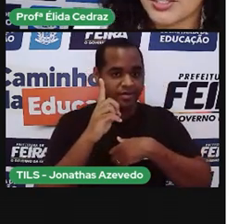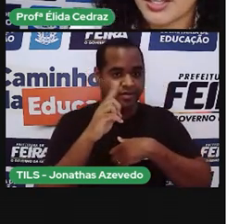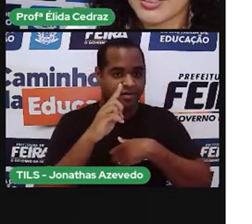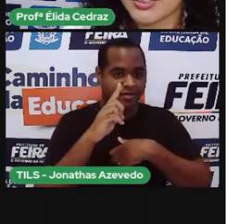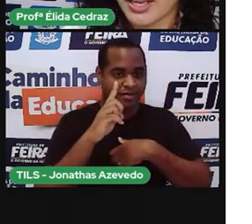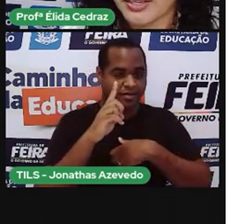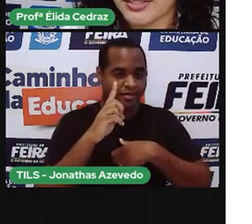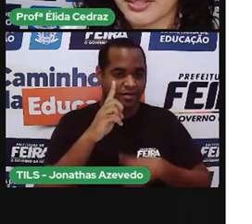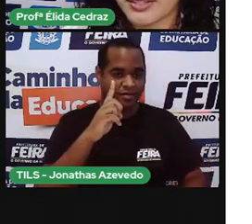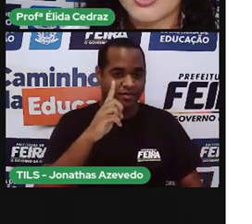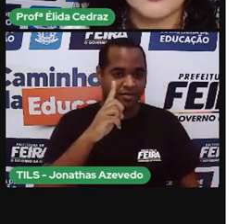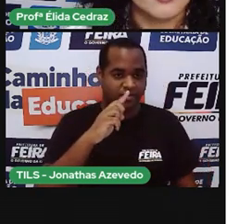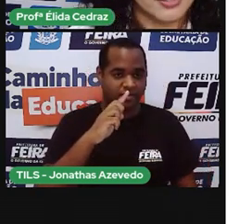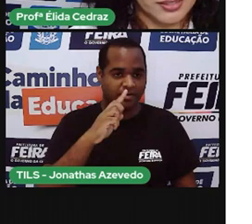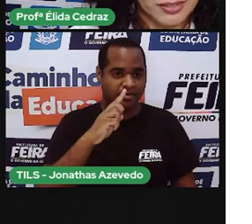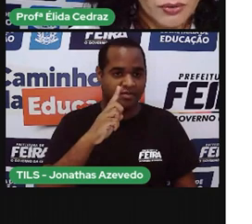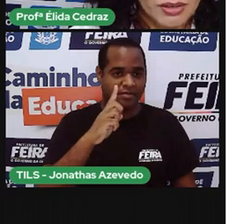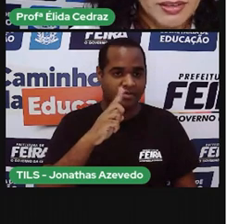tic-tac.